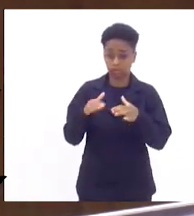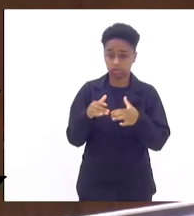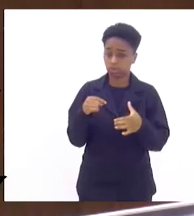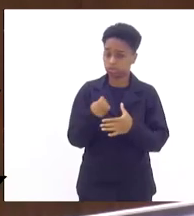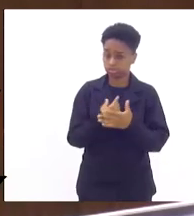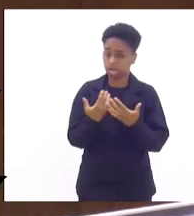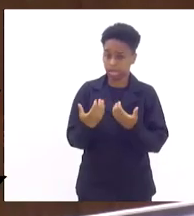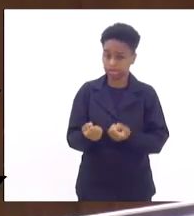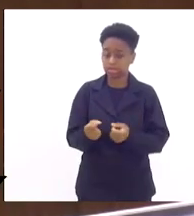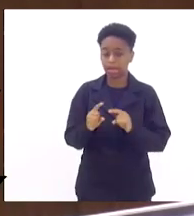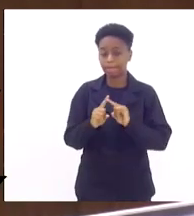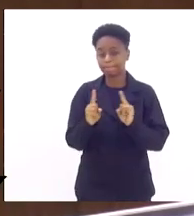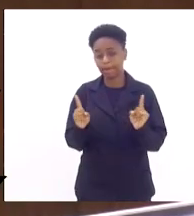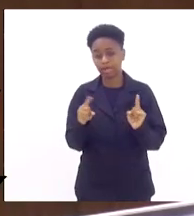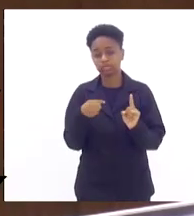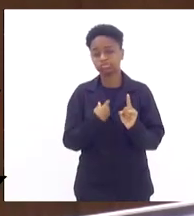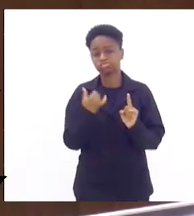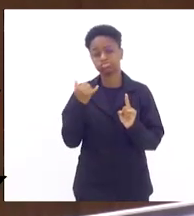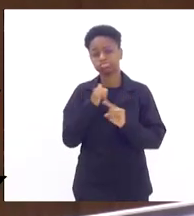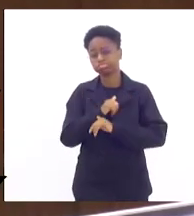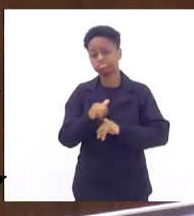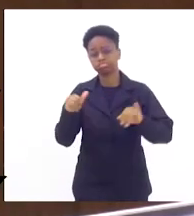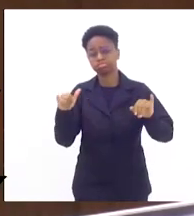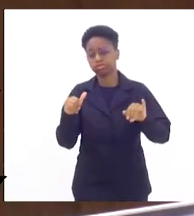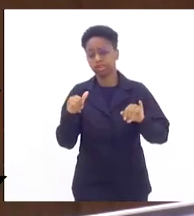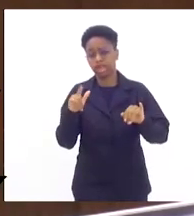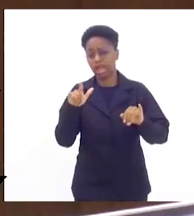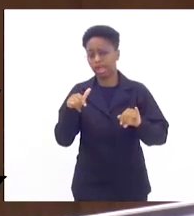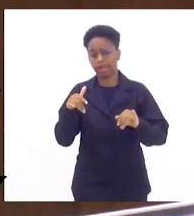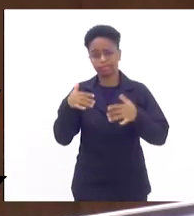grado, mas para dizer que está sendo surreal